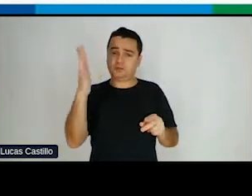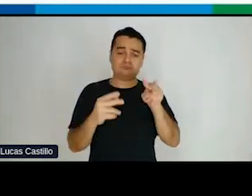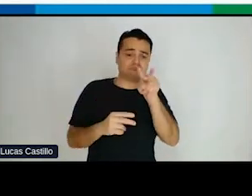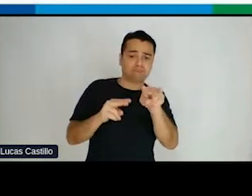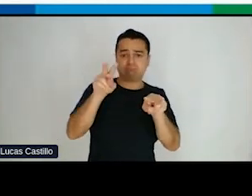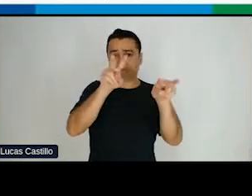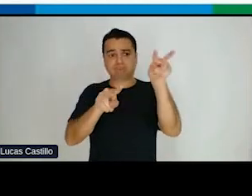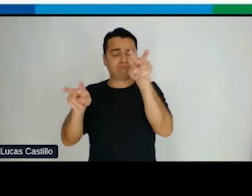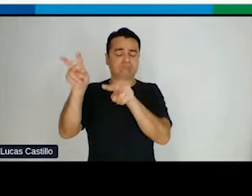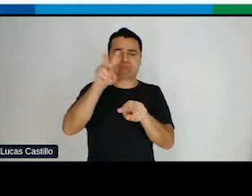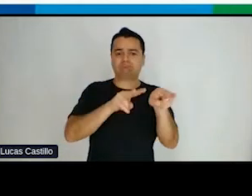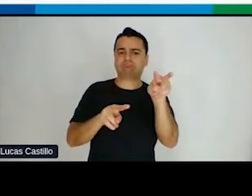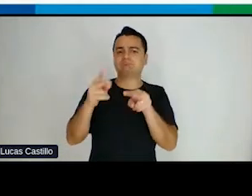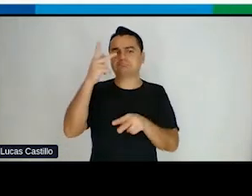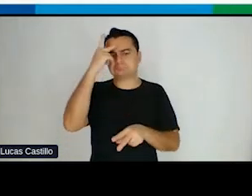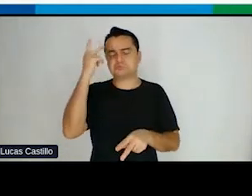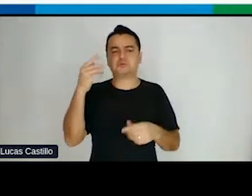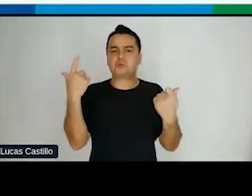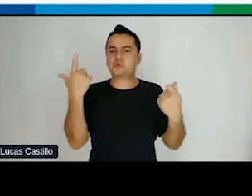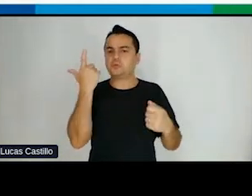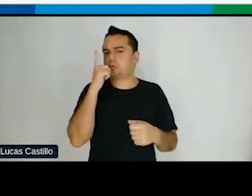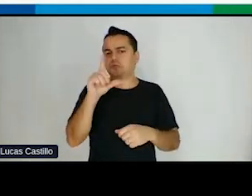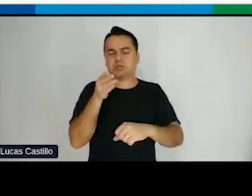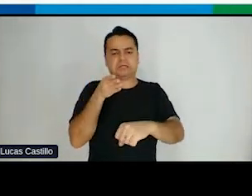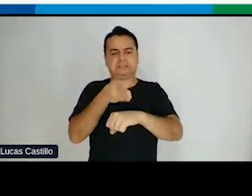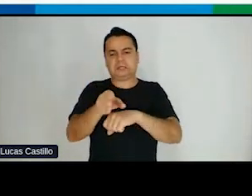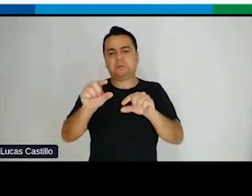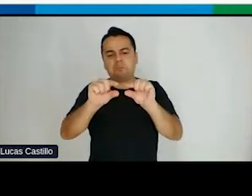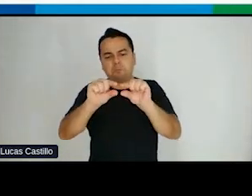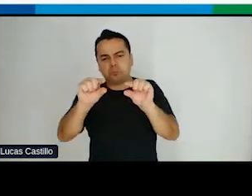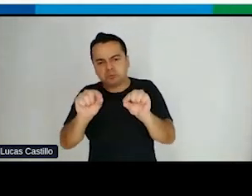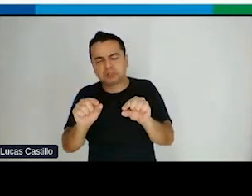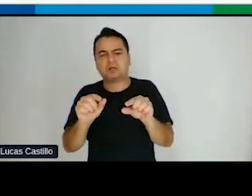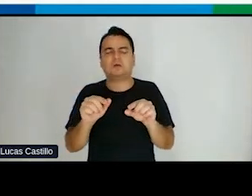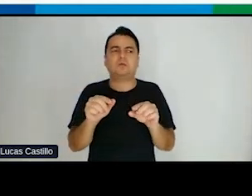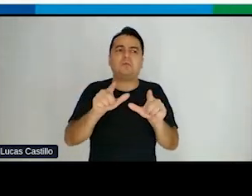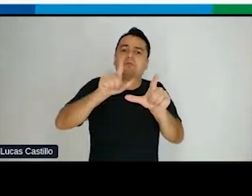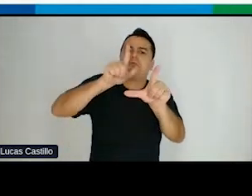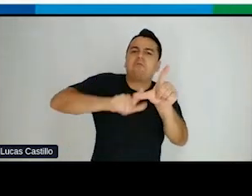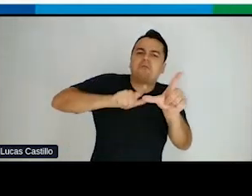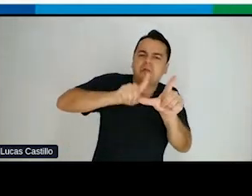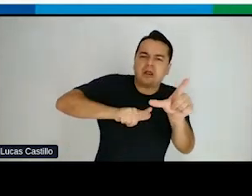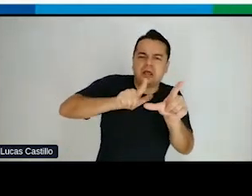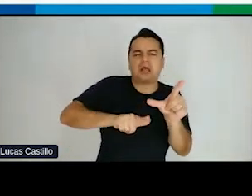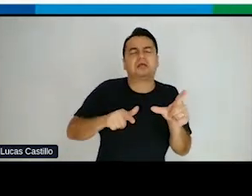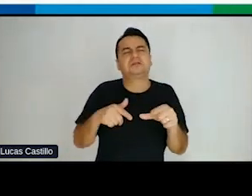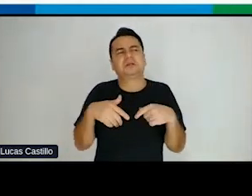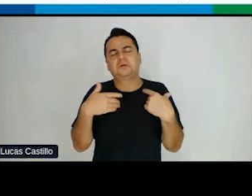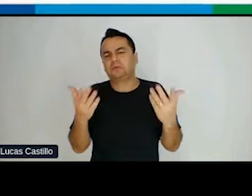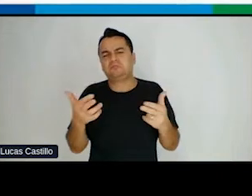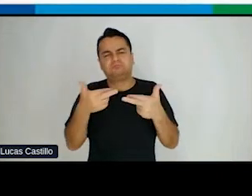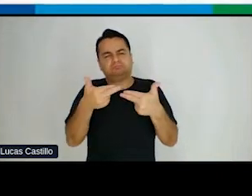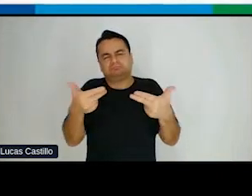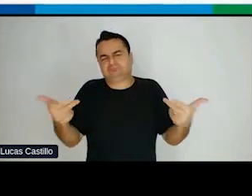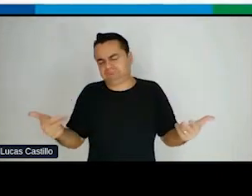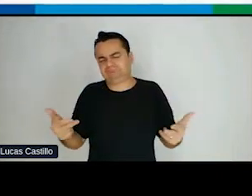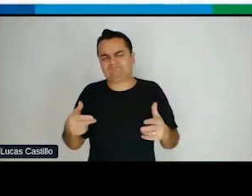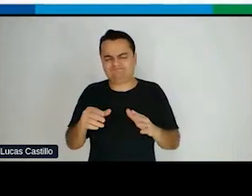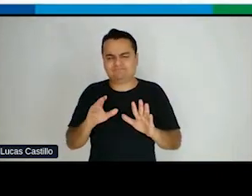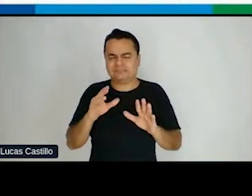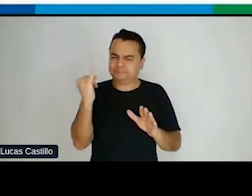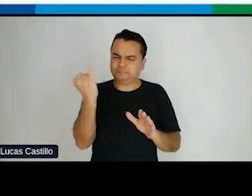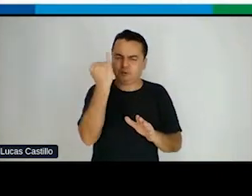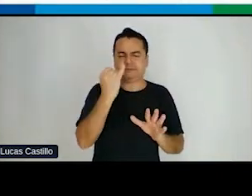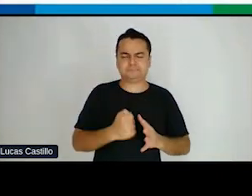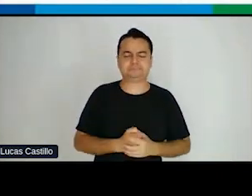gente vai disponibilizar, seja ele aí de tamanho de botão, fonte, contraste também, então tudo isso